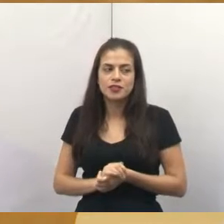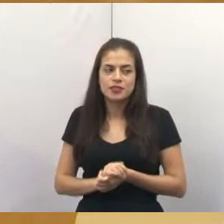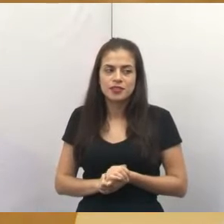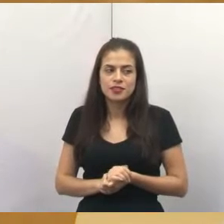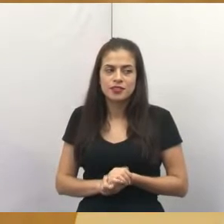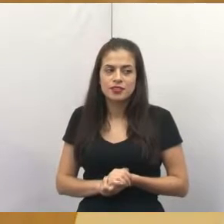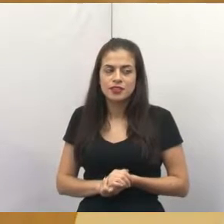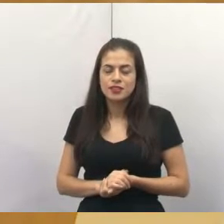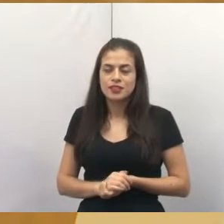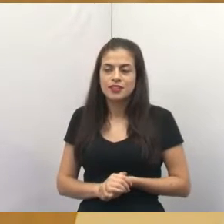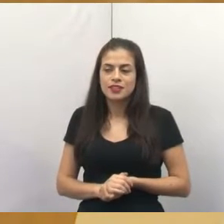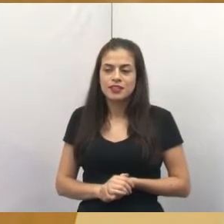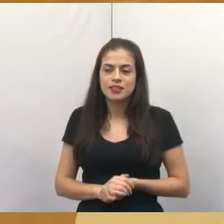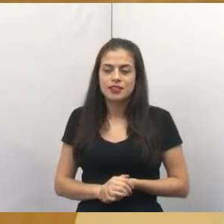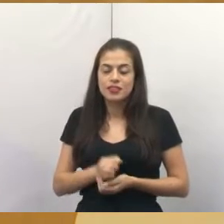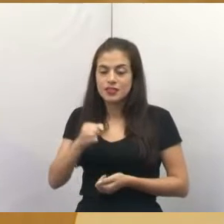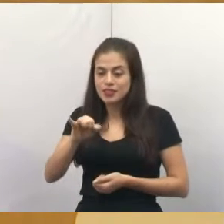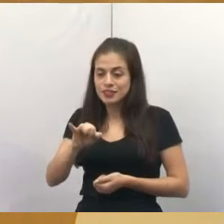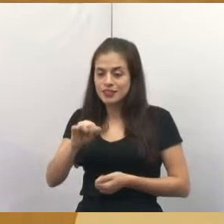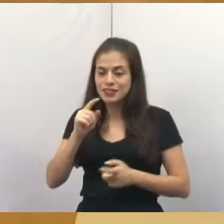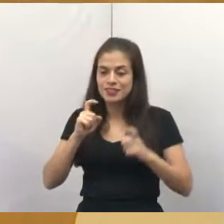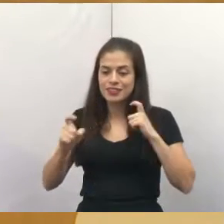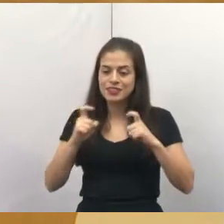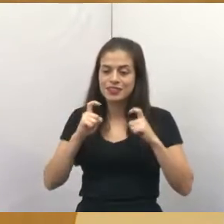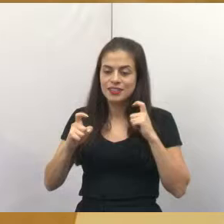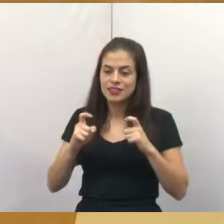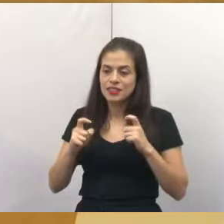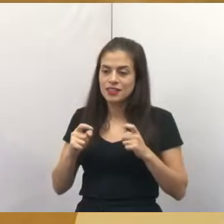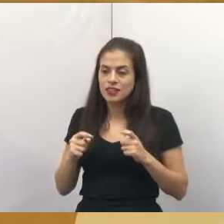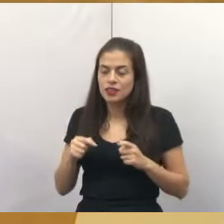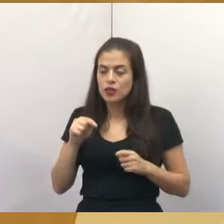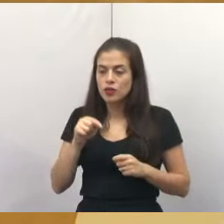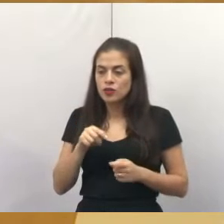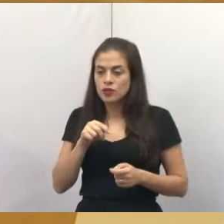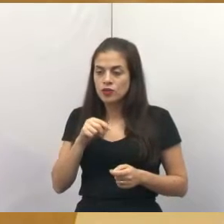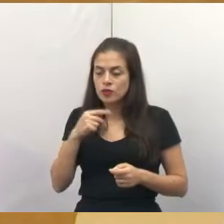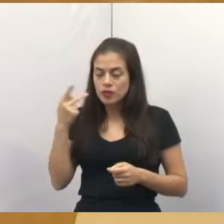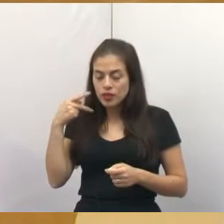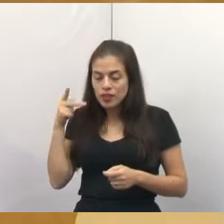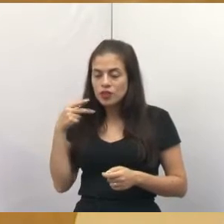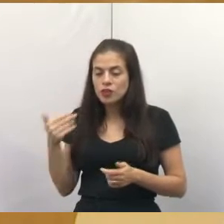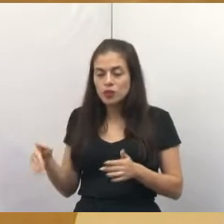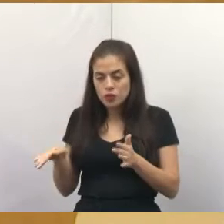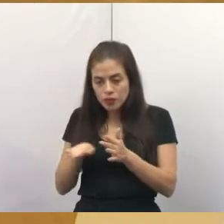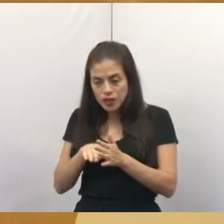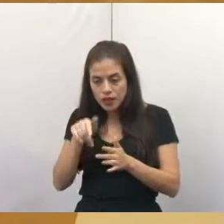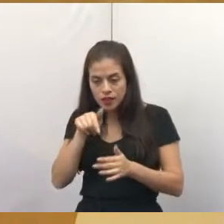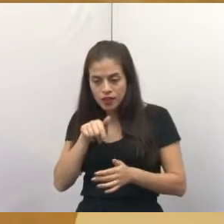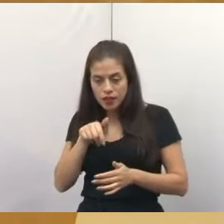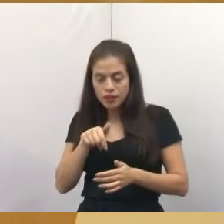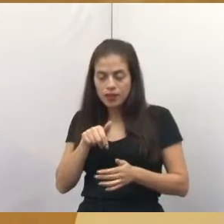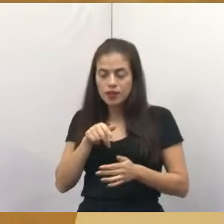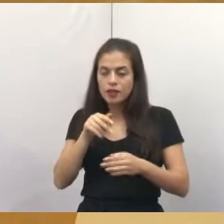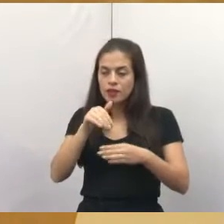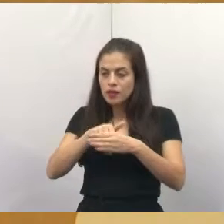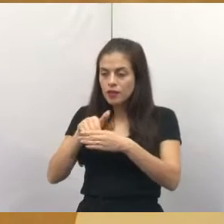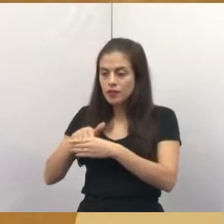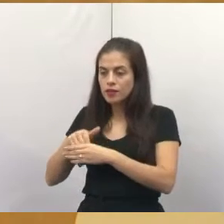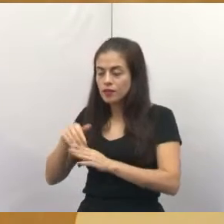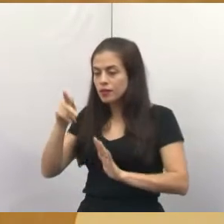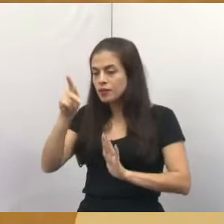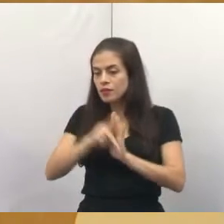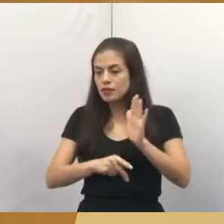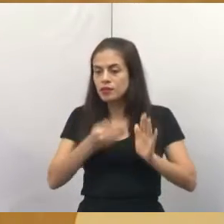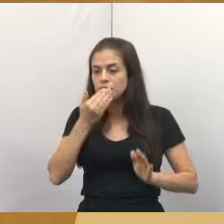Se na sessão o vereador estiver aqui, votar projeto, pedido de